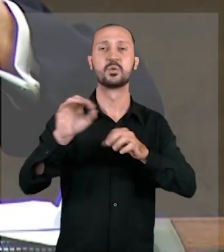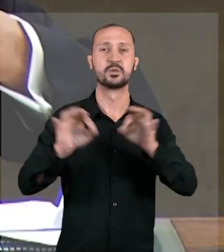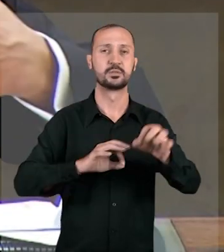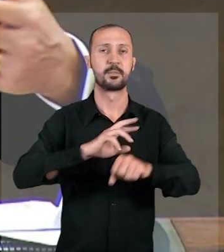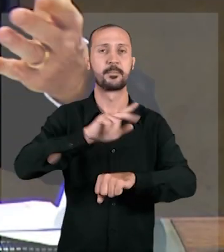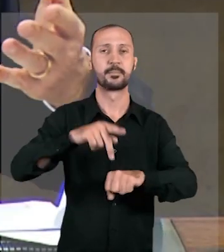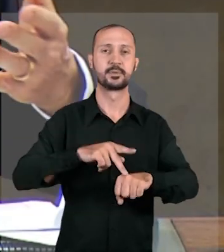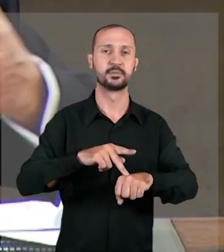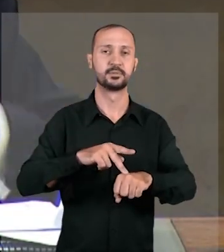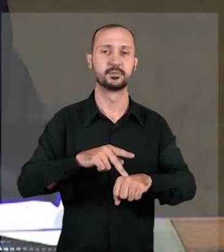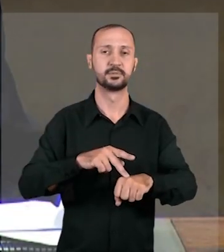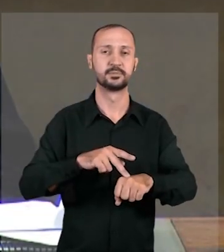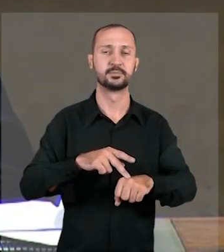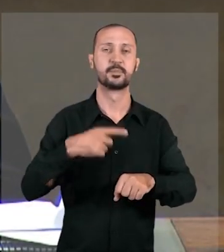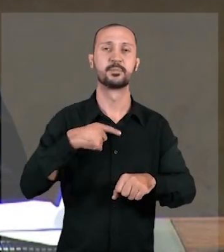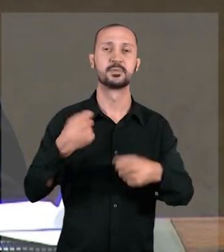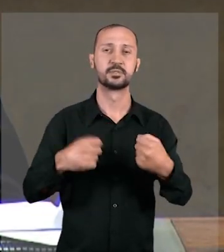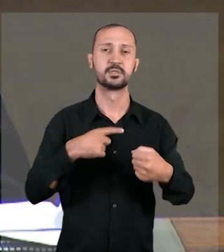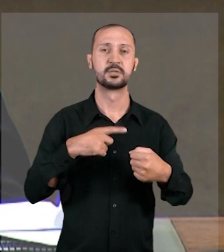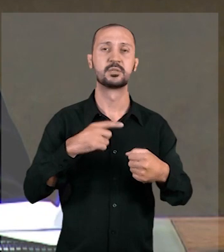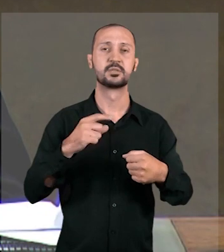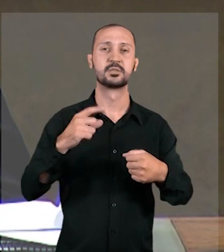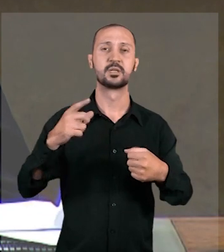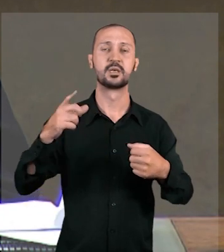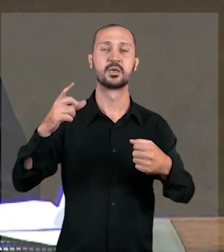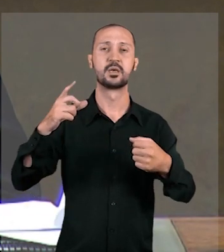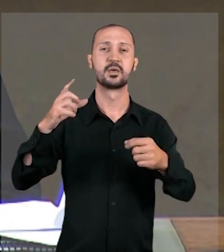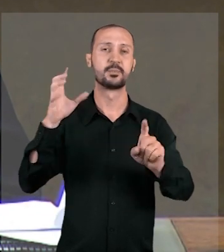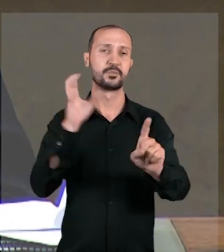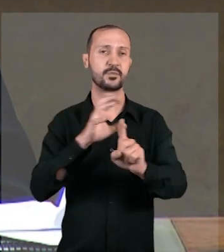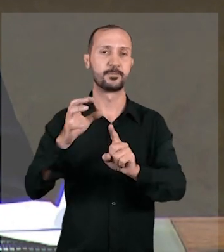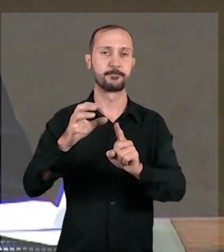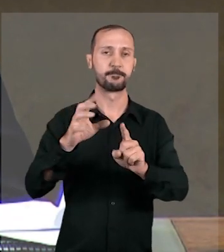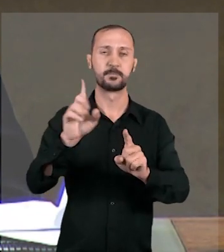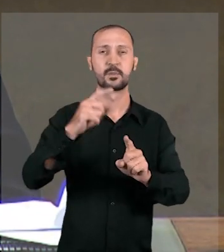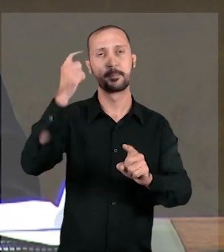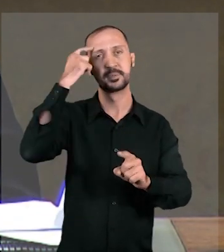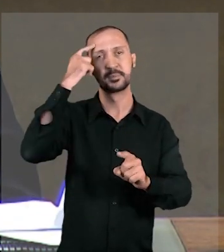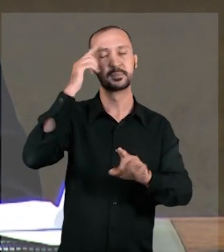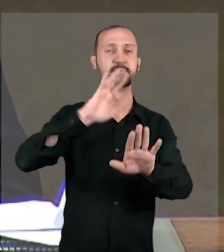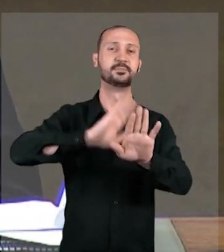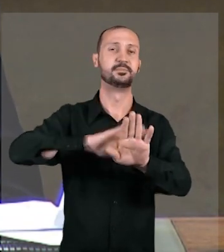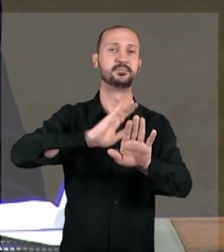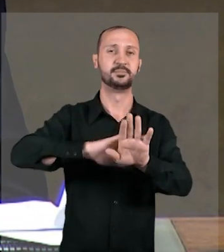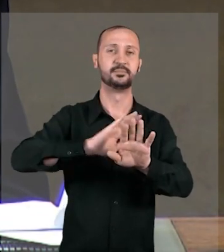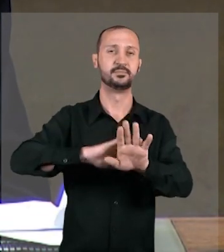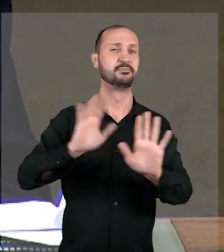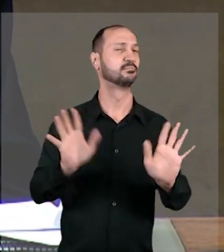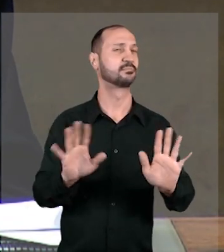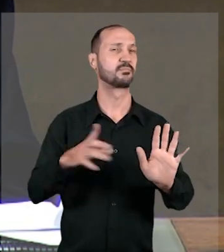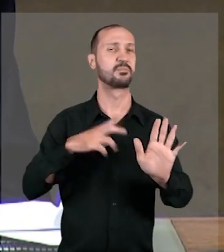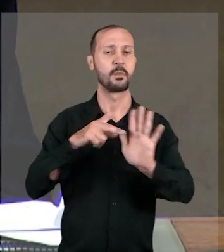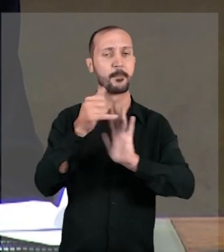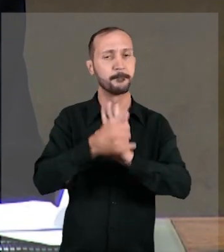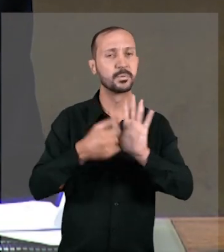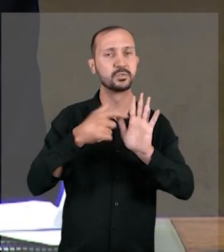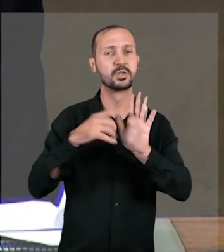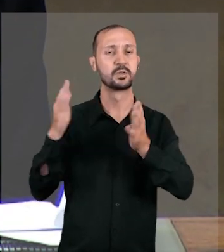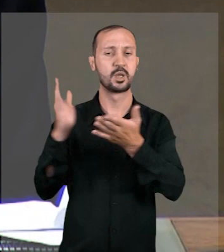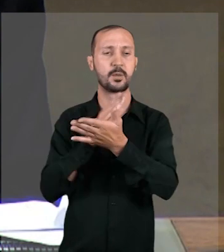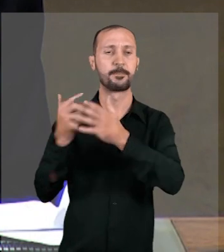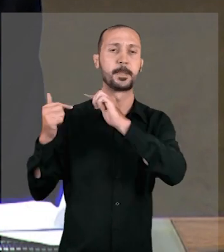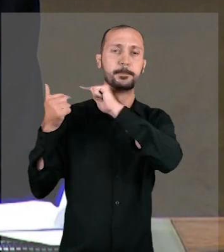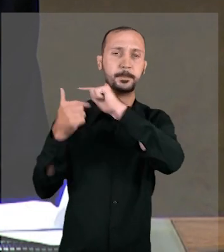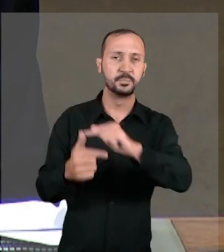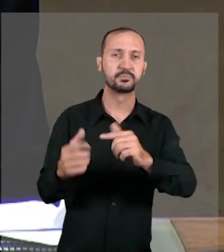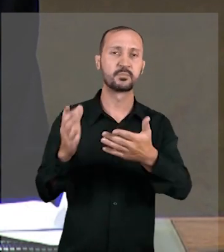gente tem que ter o espírito de um país para todos. Essa não é uma manifestação ideológica, porque há projetos inclusivos conservadores, há